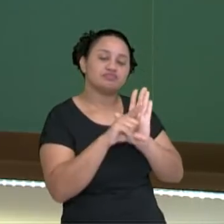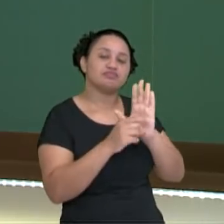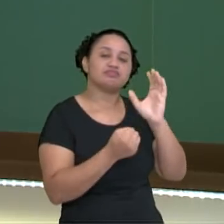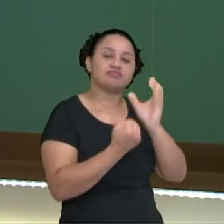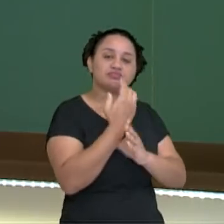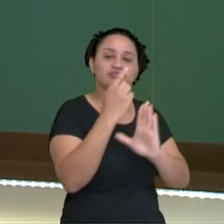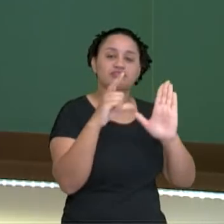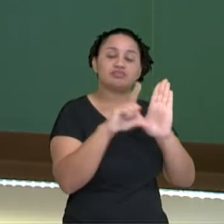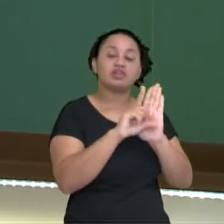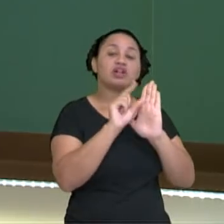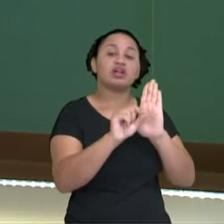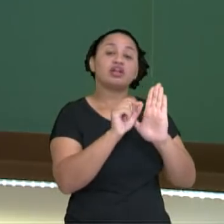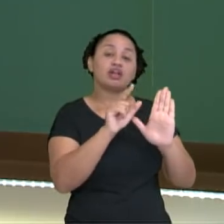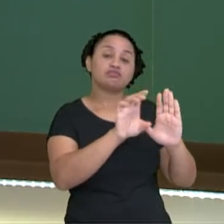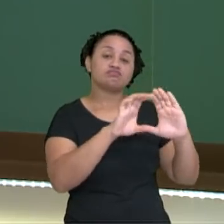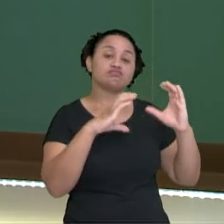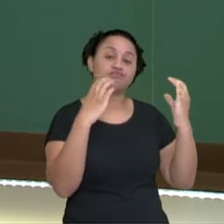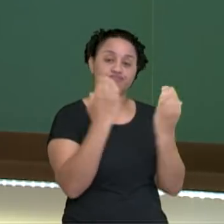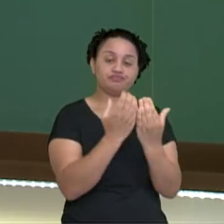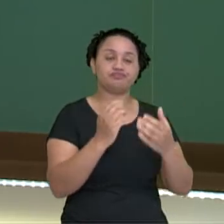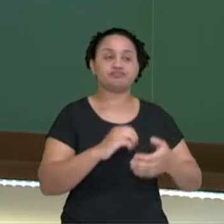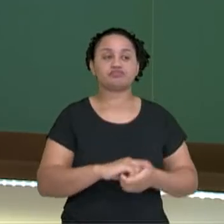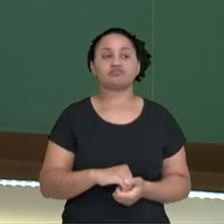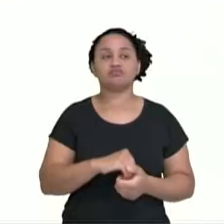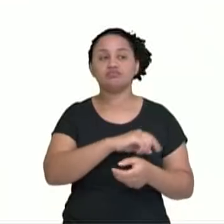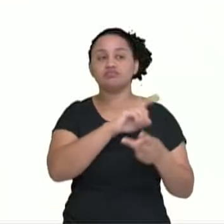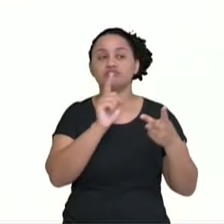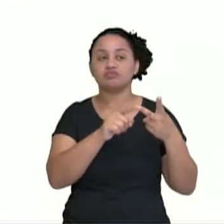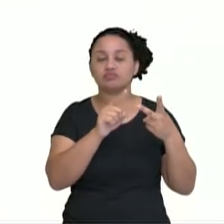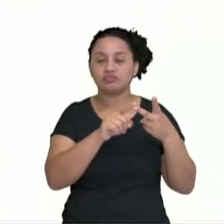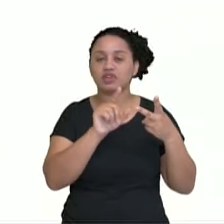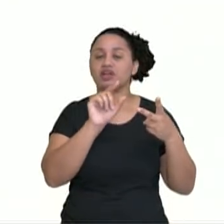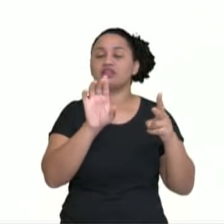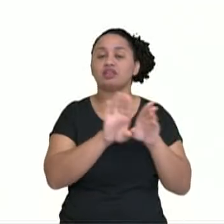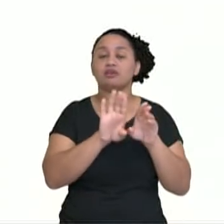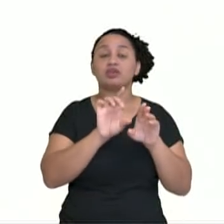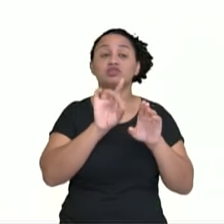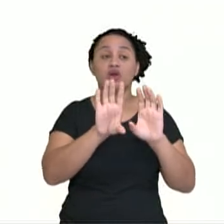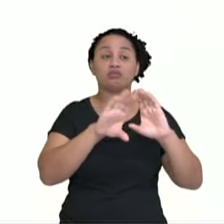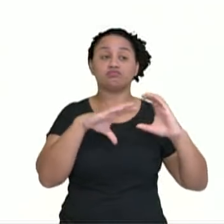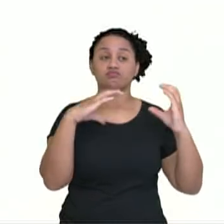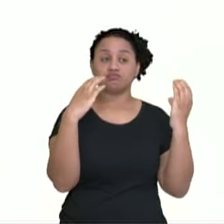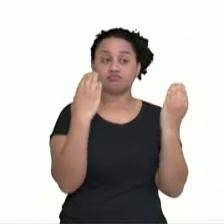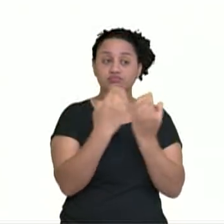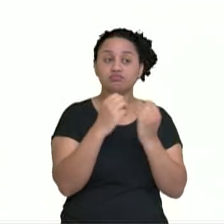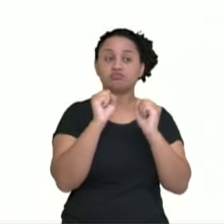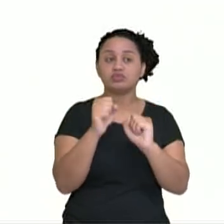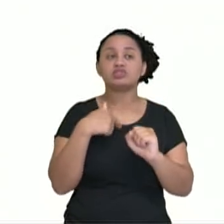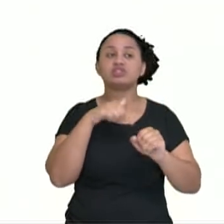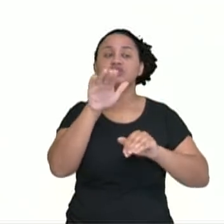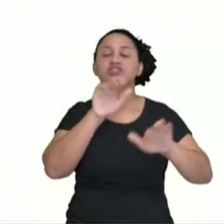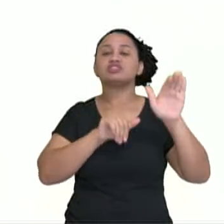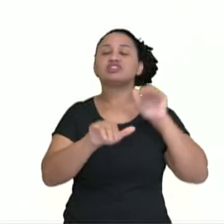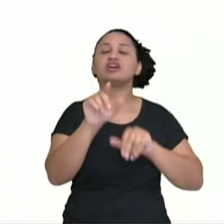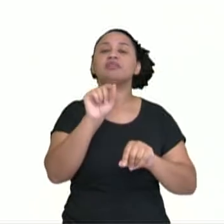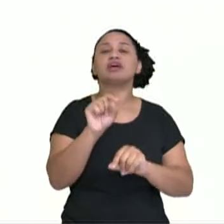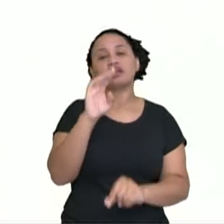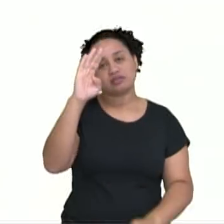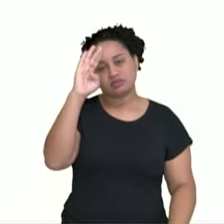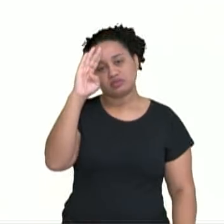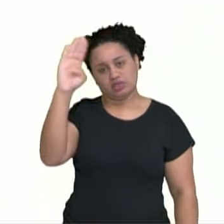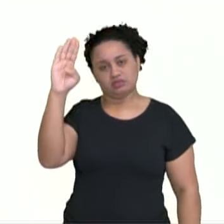estava dentro do parlamento. Uma outra coisa, apenas o parlamento poderia convocar as